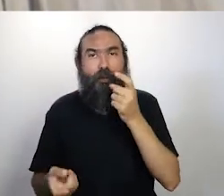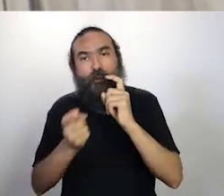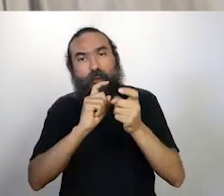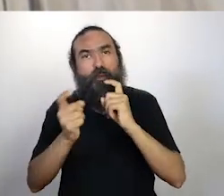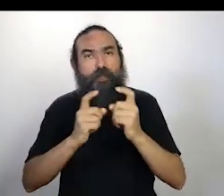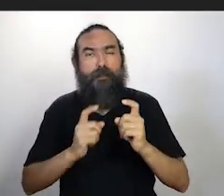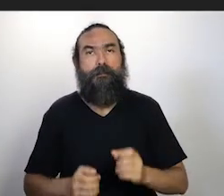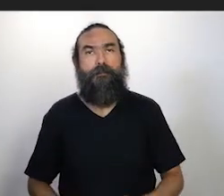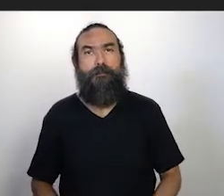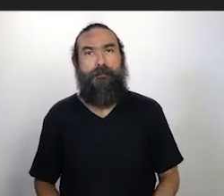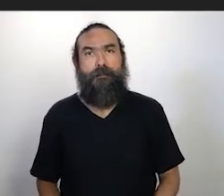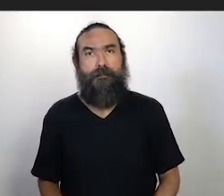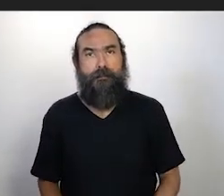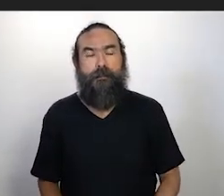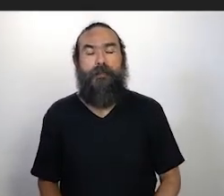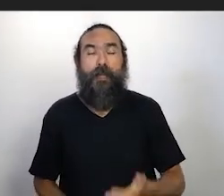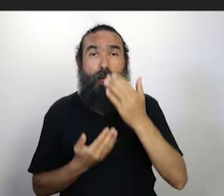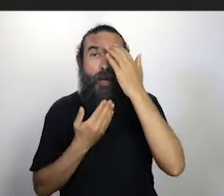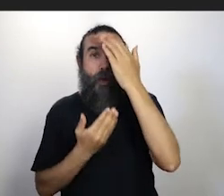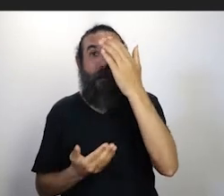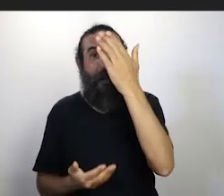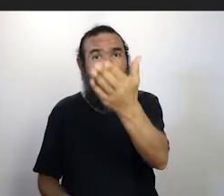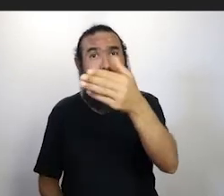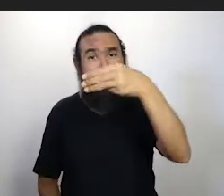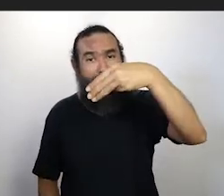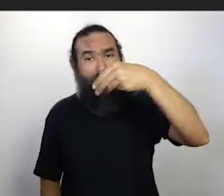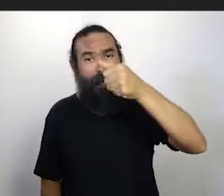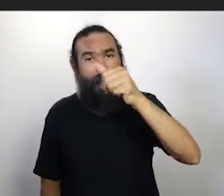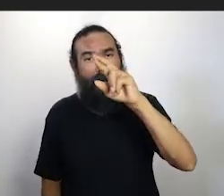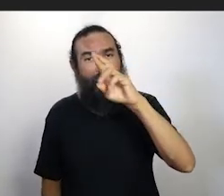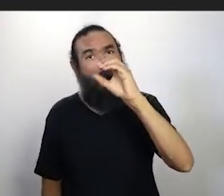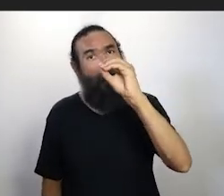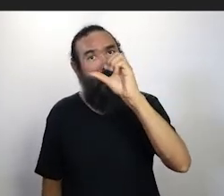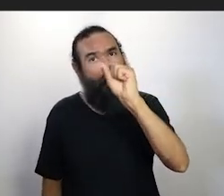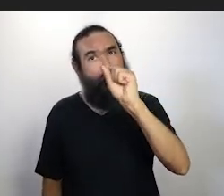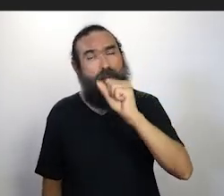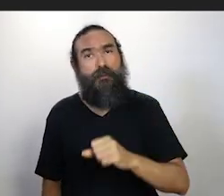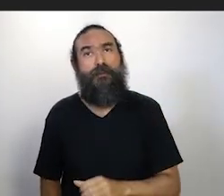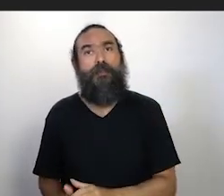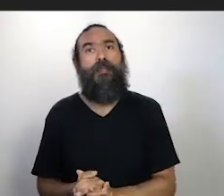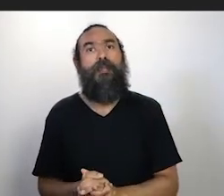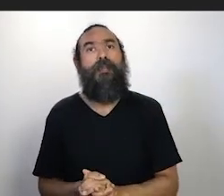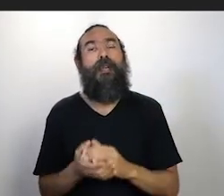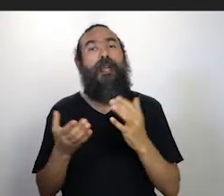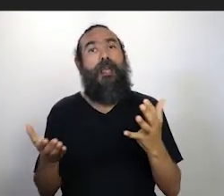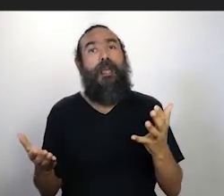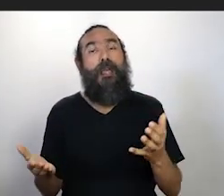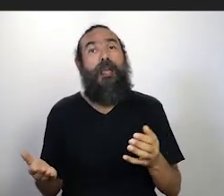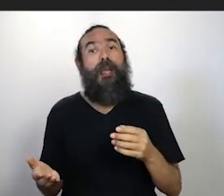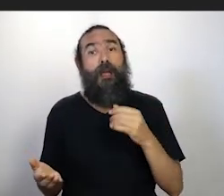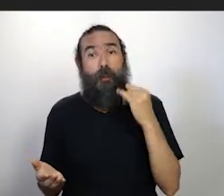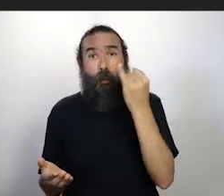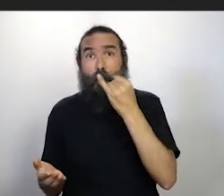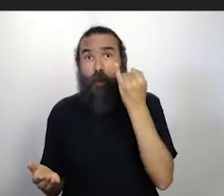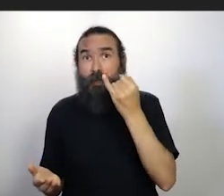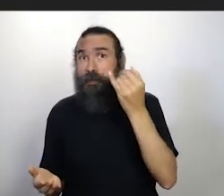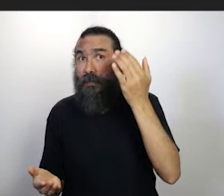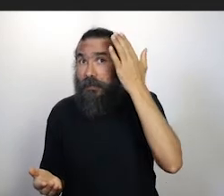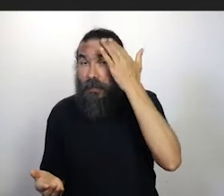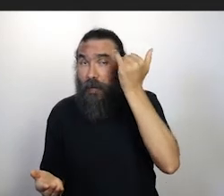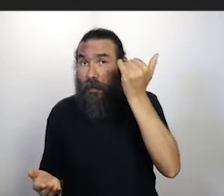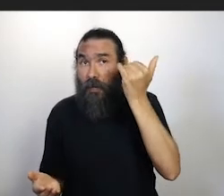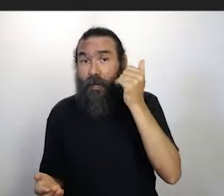Ok, obrigado, Marcos, pelas contribuições. Só salientando, né, que é muito importante saber desses dados